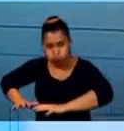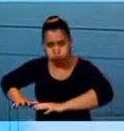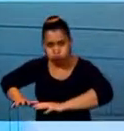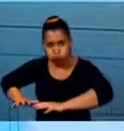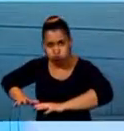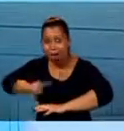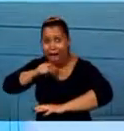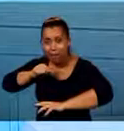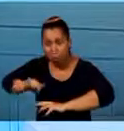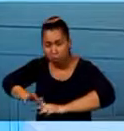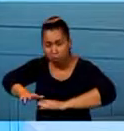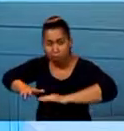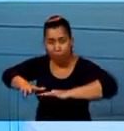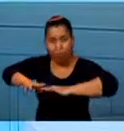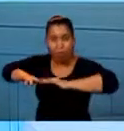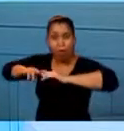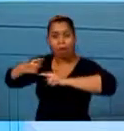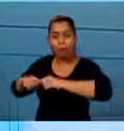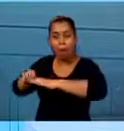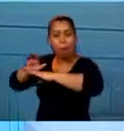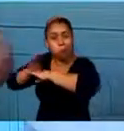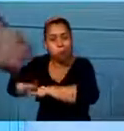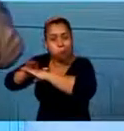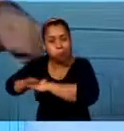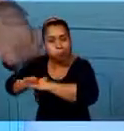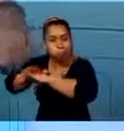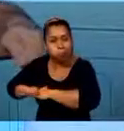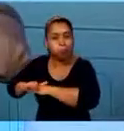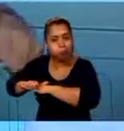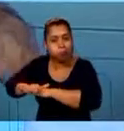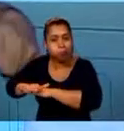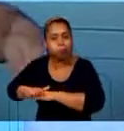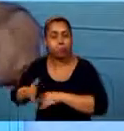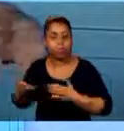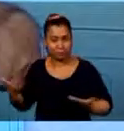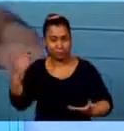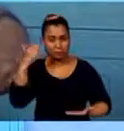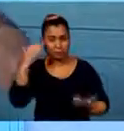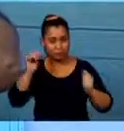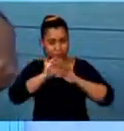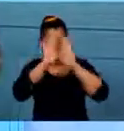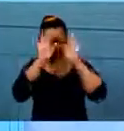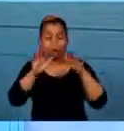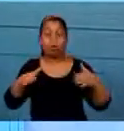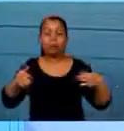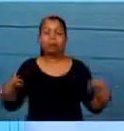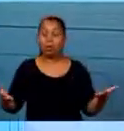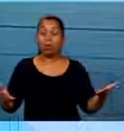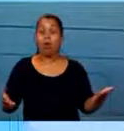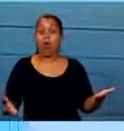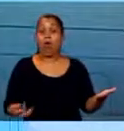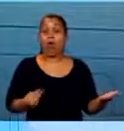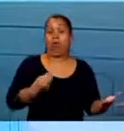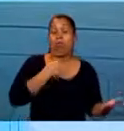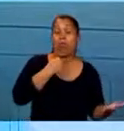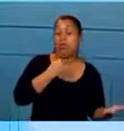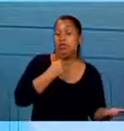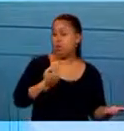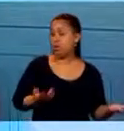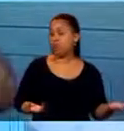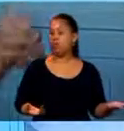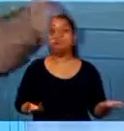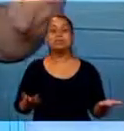ter consciência de que nós não podemos ligar uma vassoura d'água para tirar